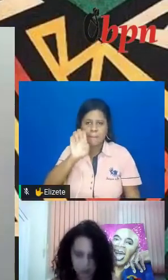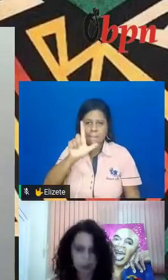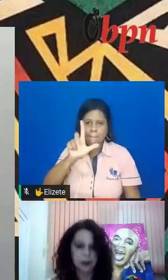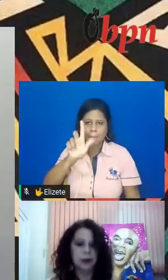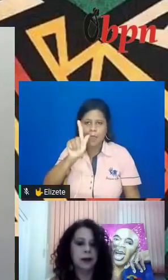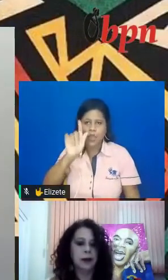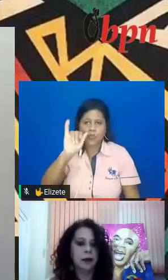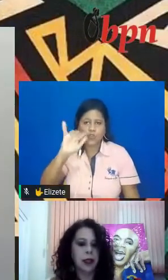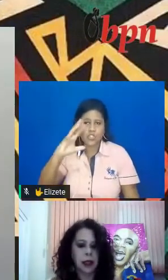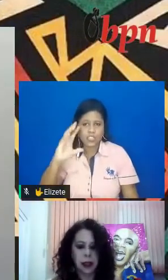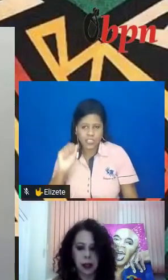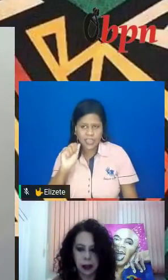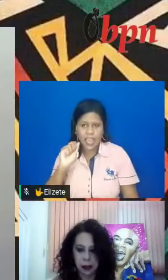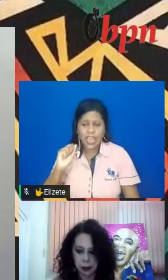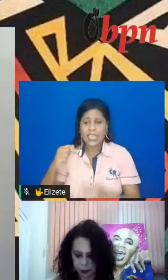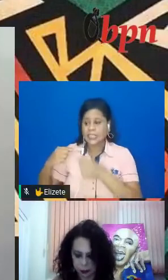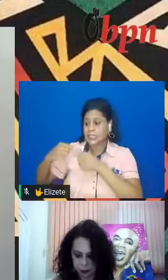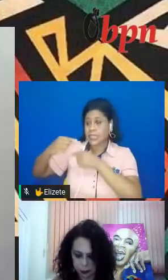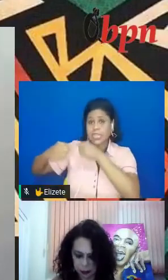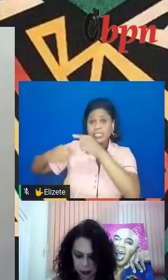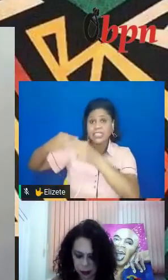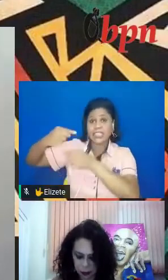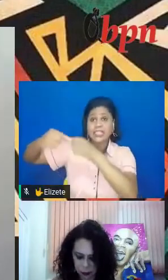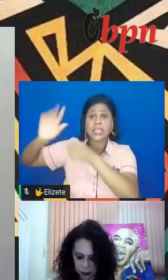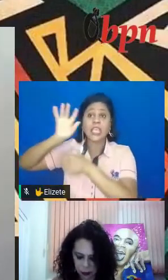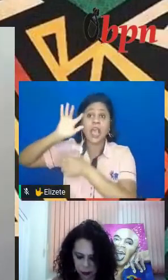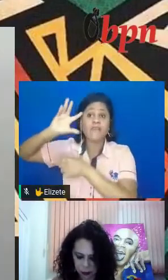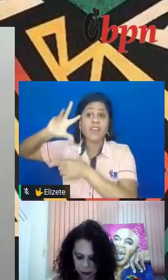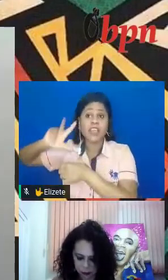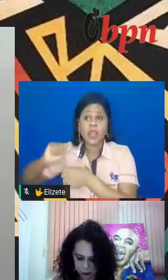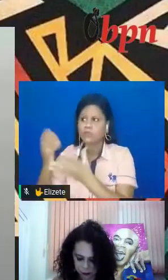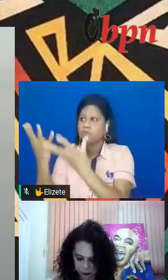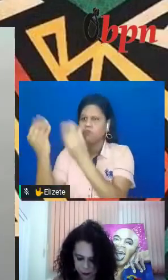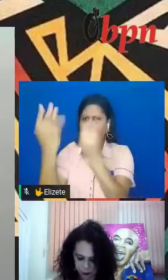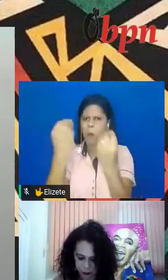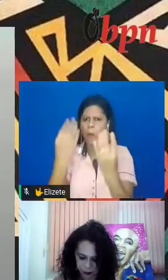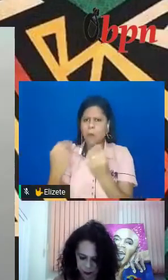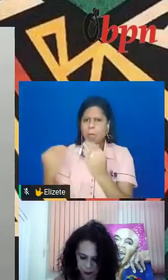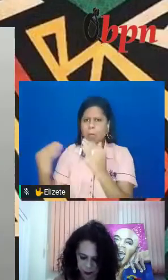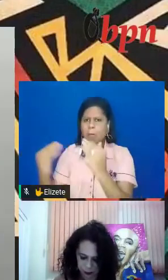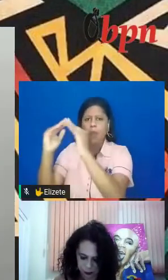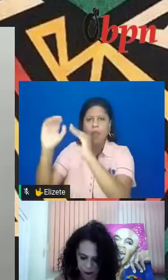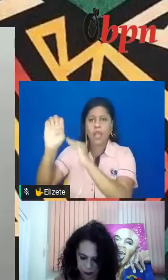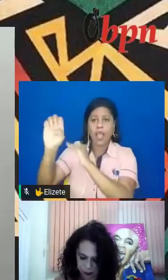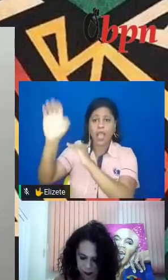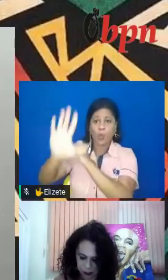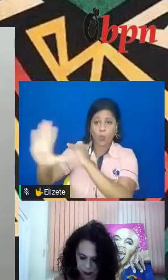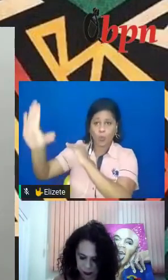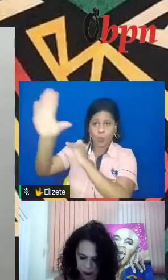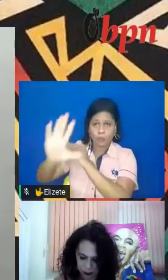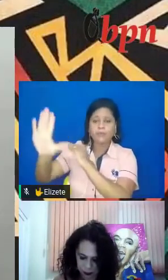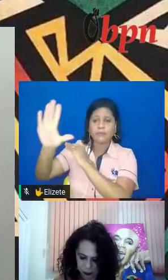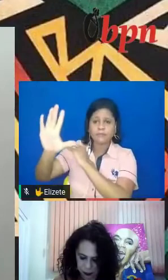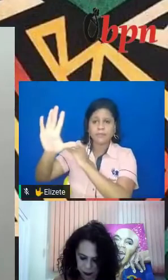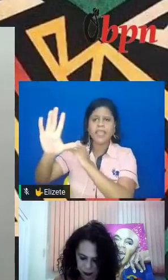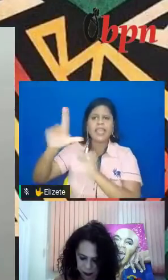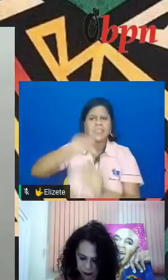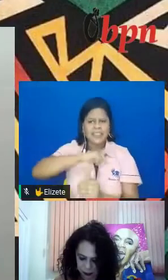descendentes de africanos que moram na Europa, né? E aí tem um público